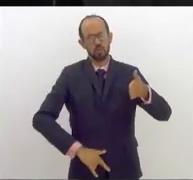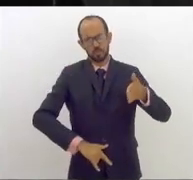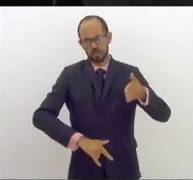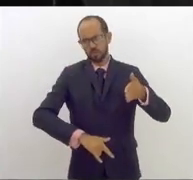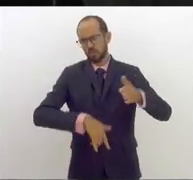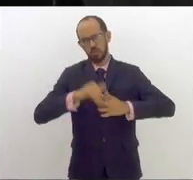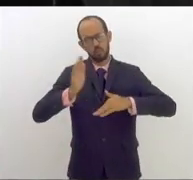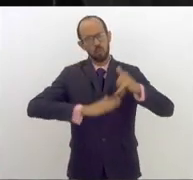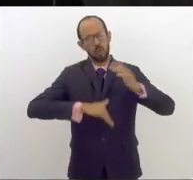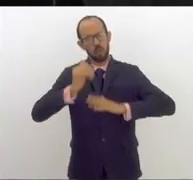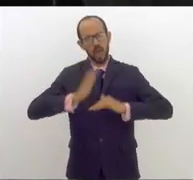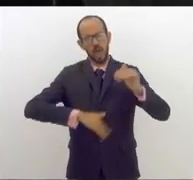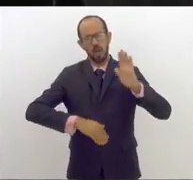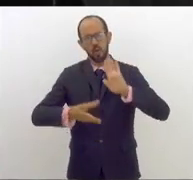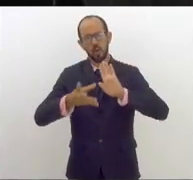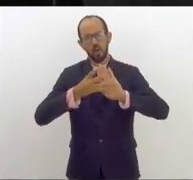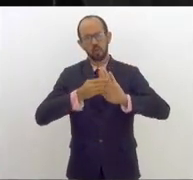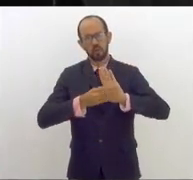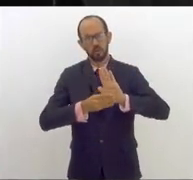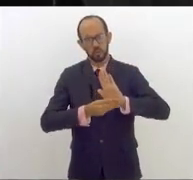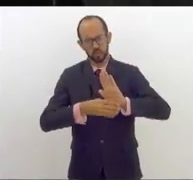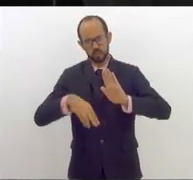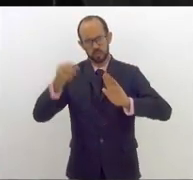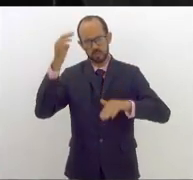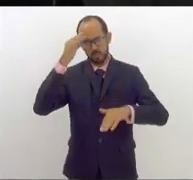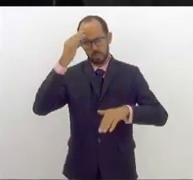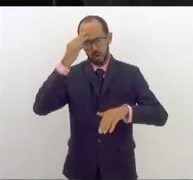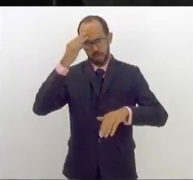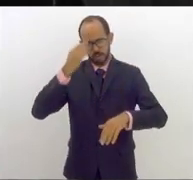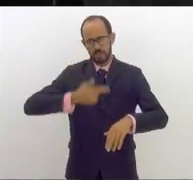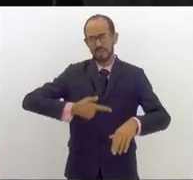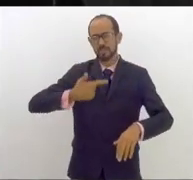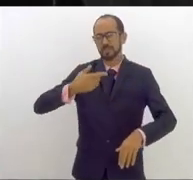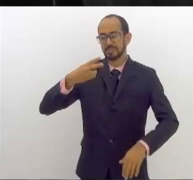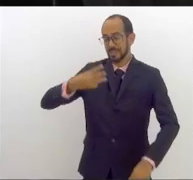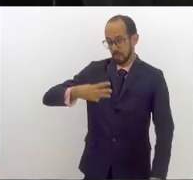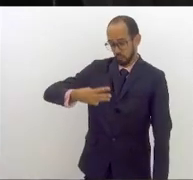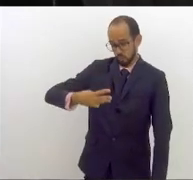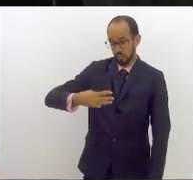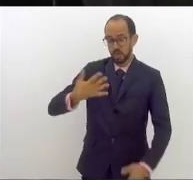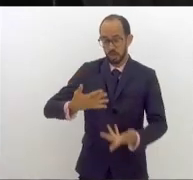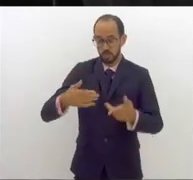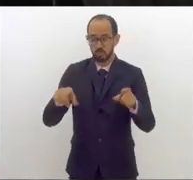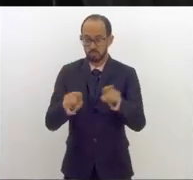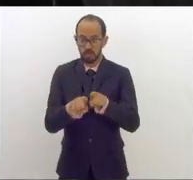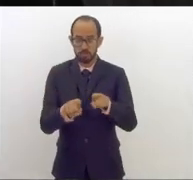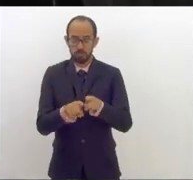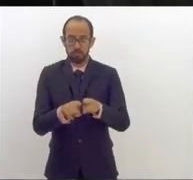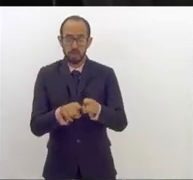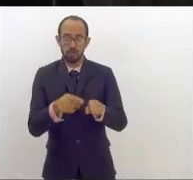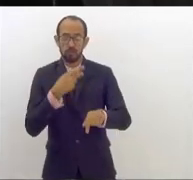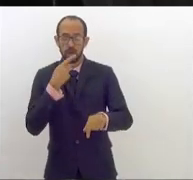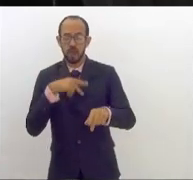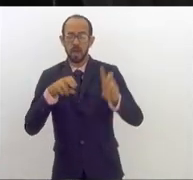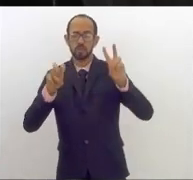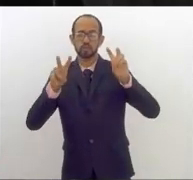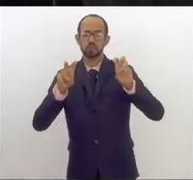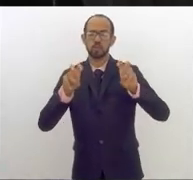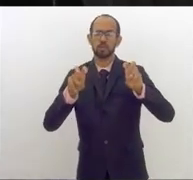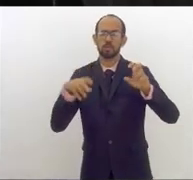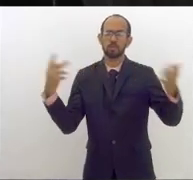Qualquer que seja conteúdo dessa memória em terceiro lugar eu quero também fazer menção a este